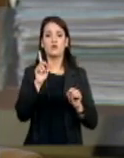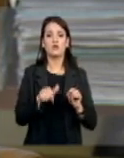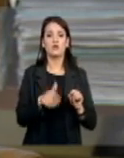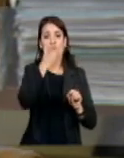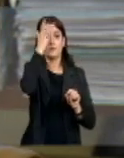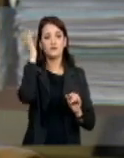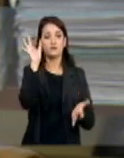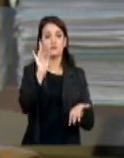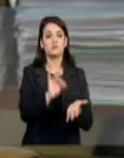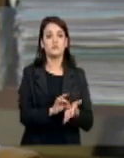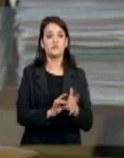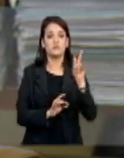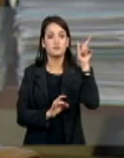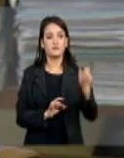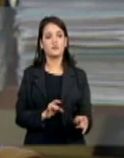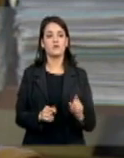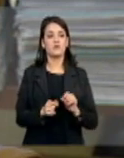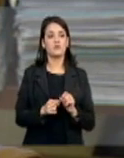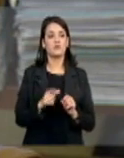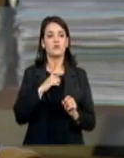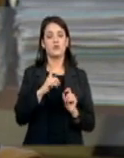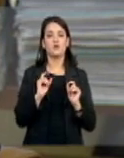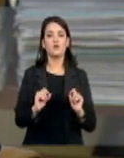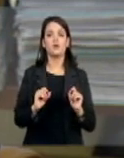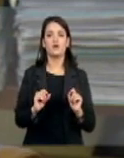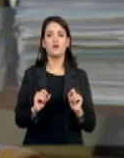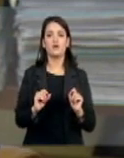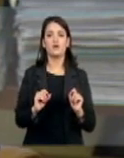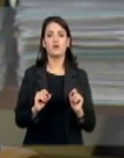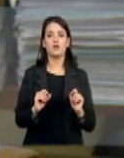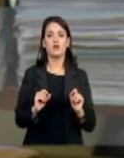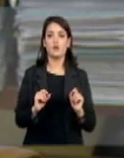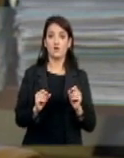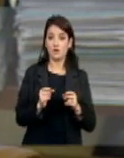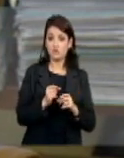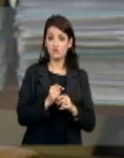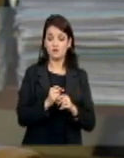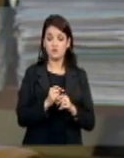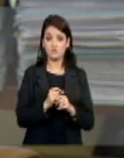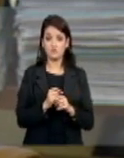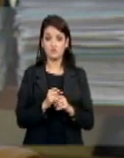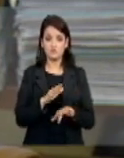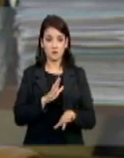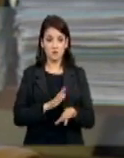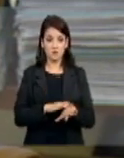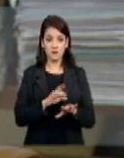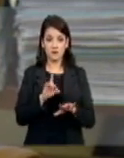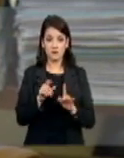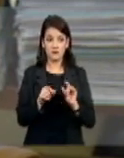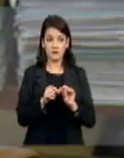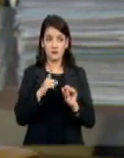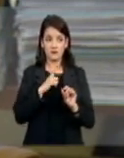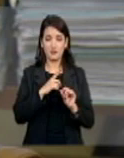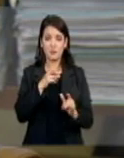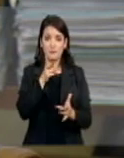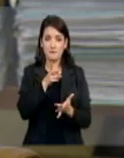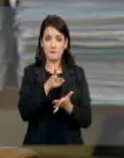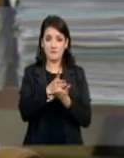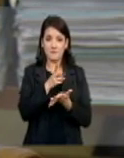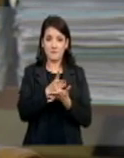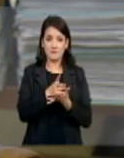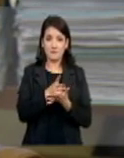fazendo instaurar assim situação que só faz conferir ter manente ao alto é a